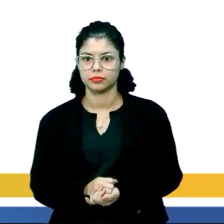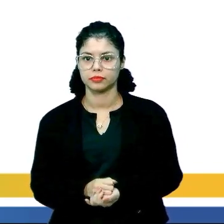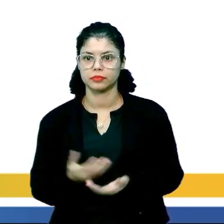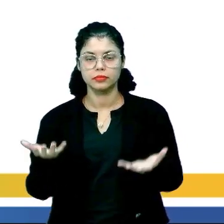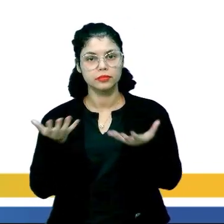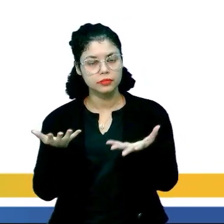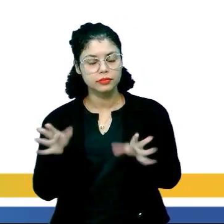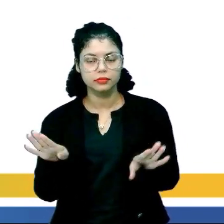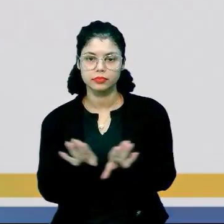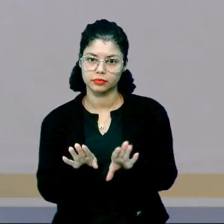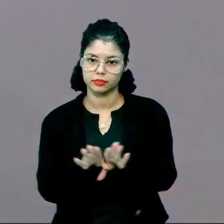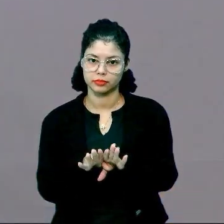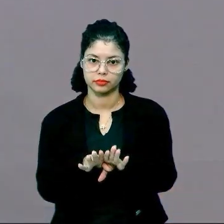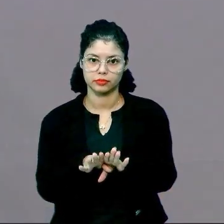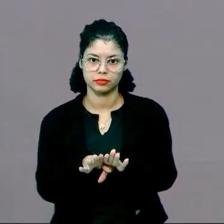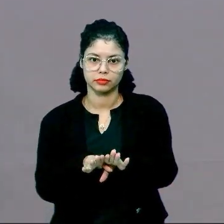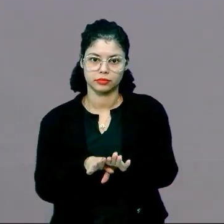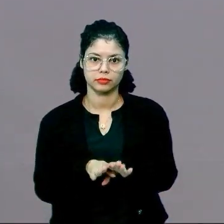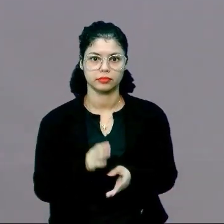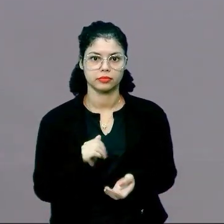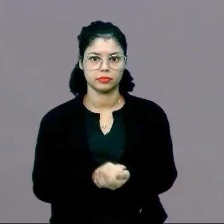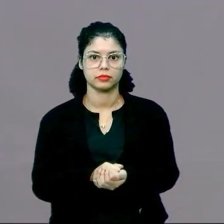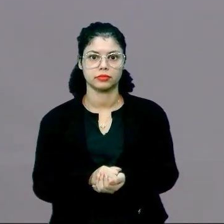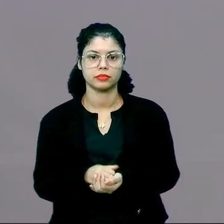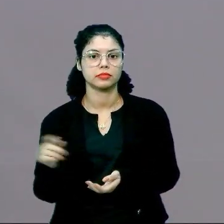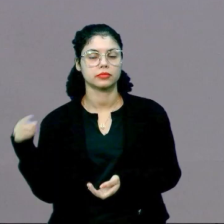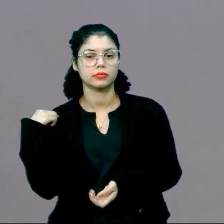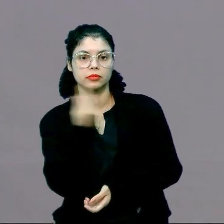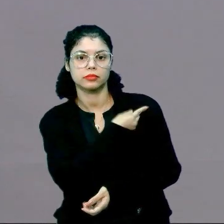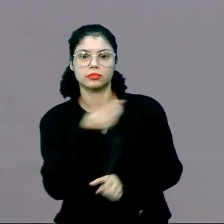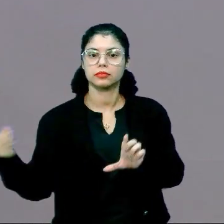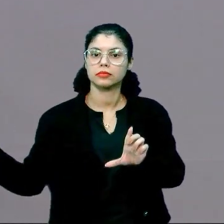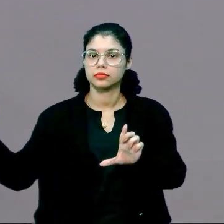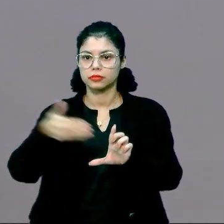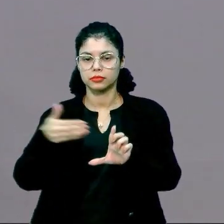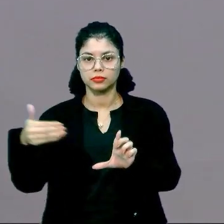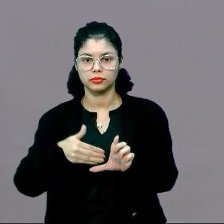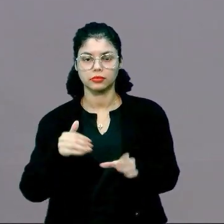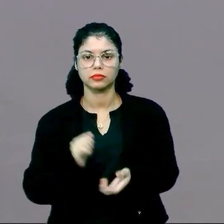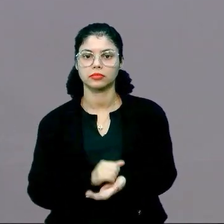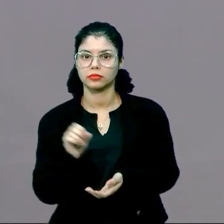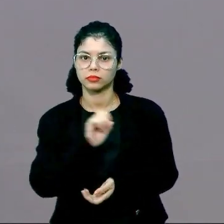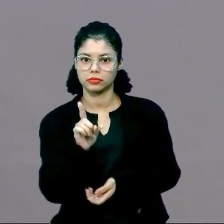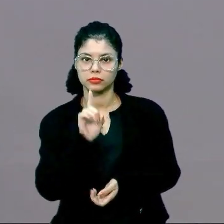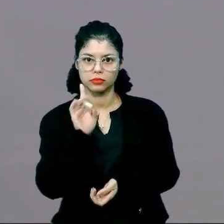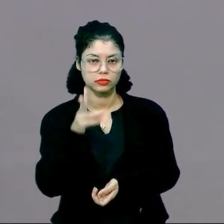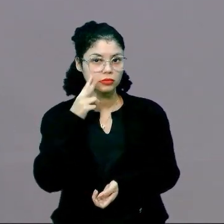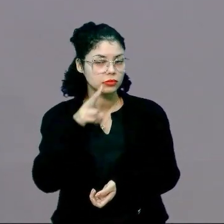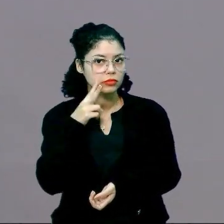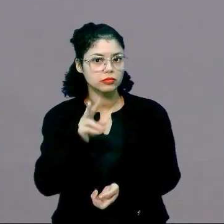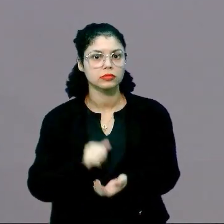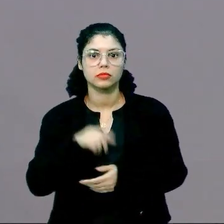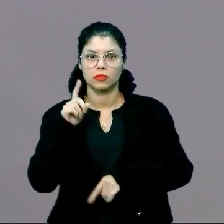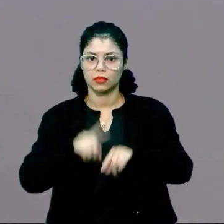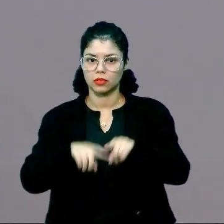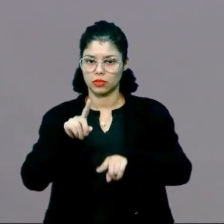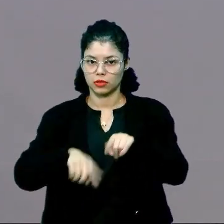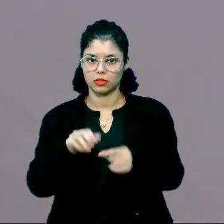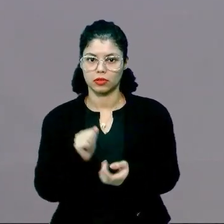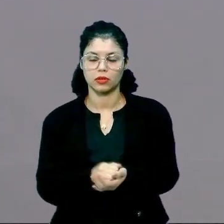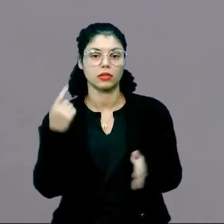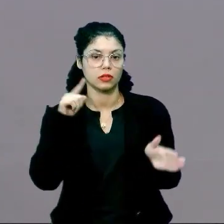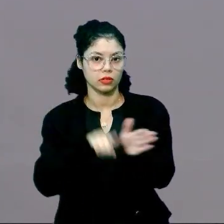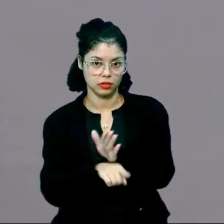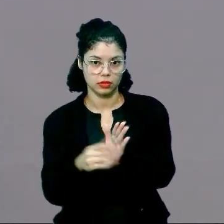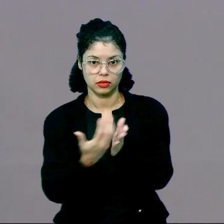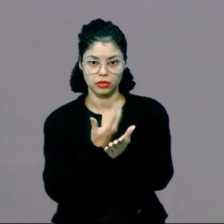também convidá-los a entrarem aí nas nossas plataformas, não apenas para rever o material, as